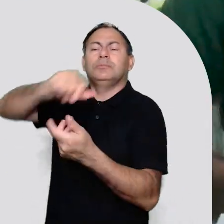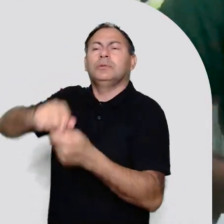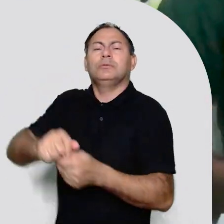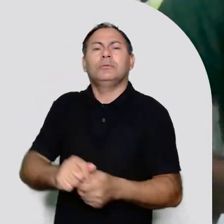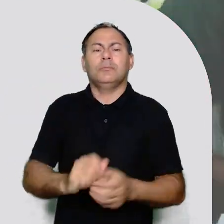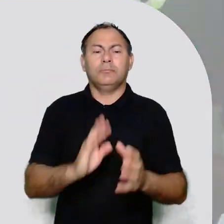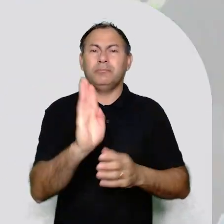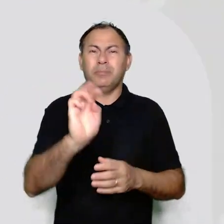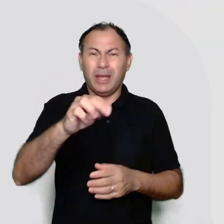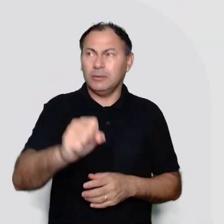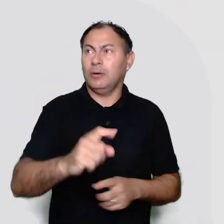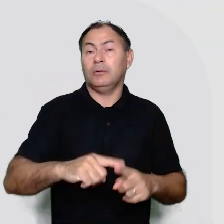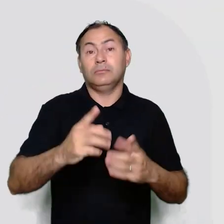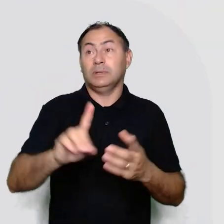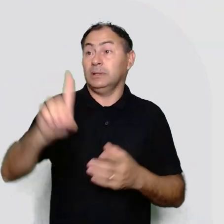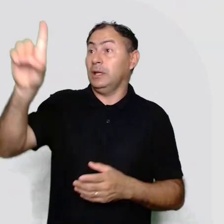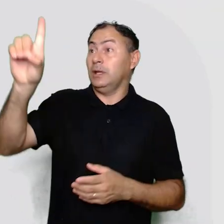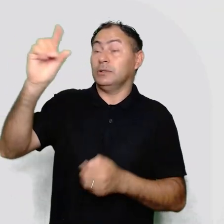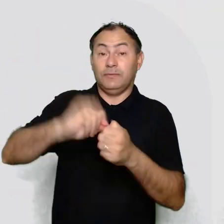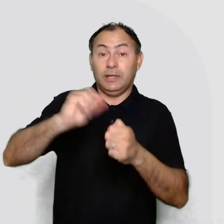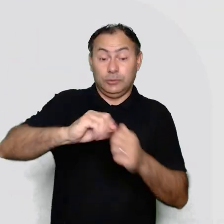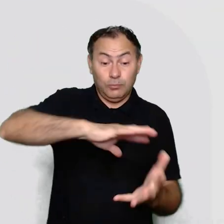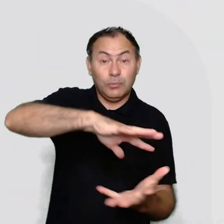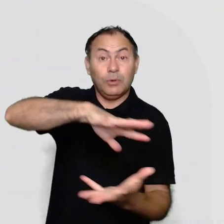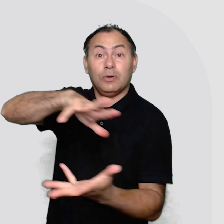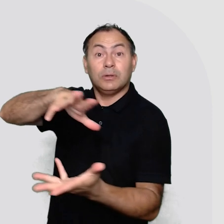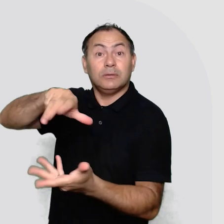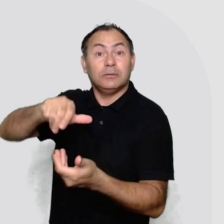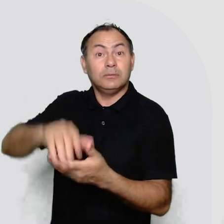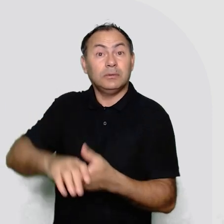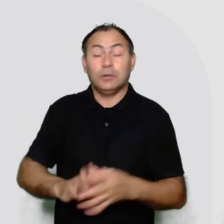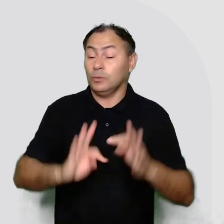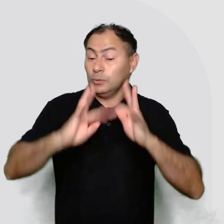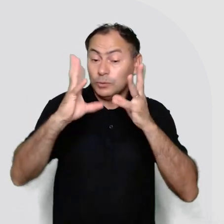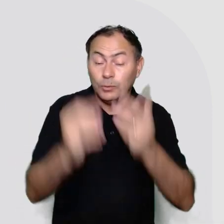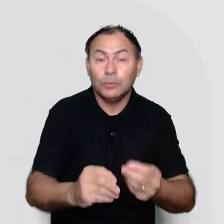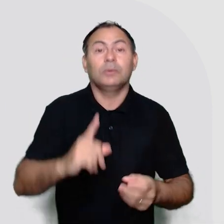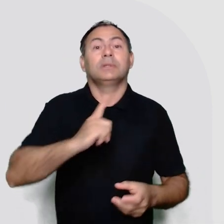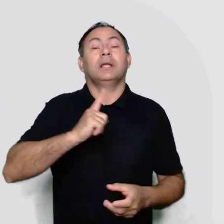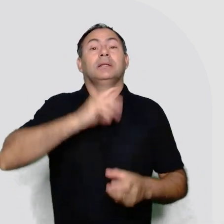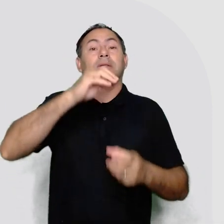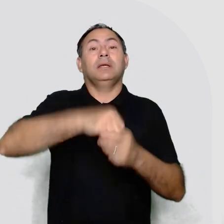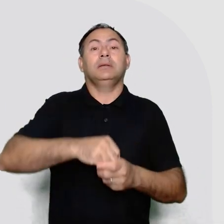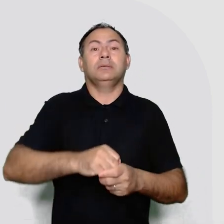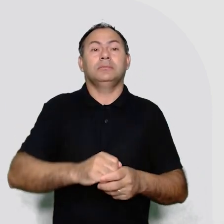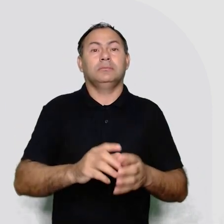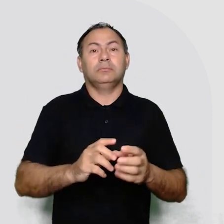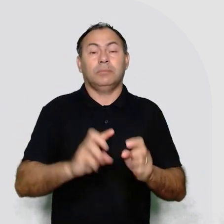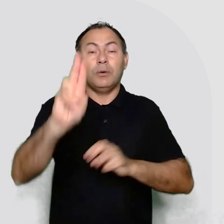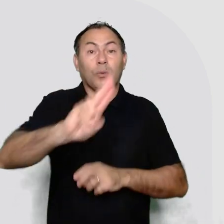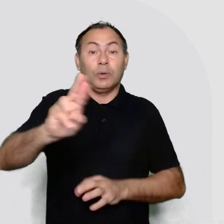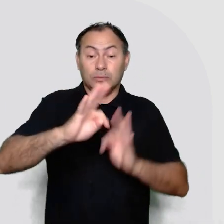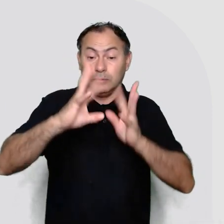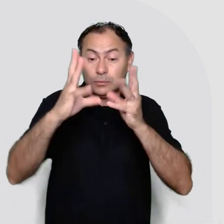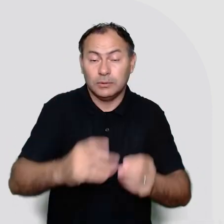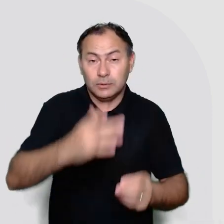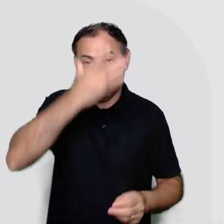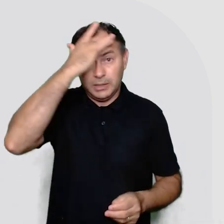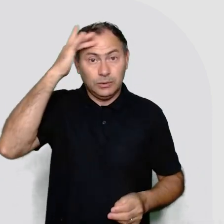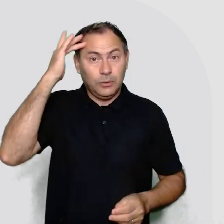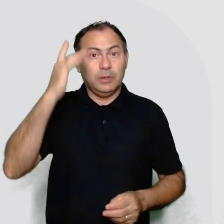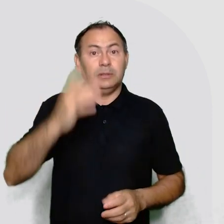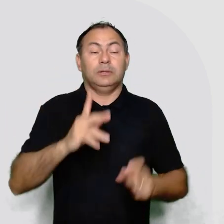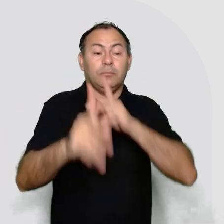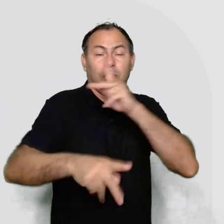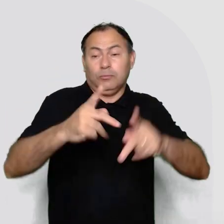bens. Sim, Deus criou a terra com tudo o que ela contém, para o uso de todos os homens